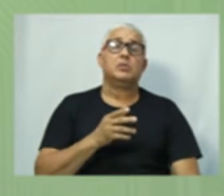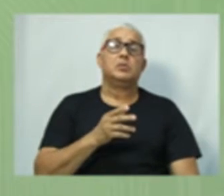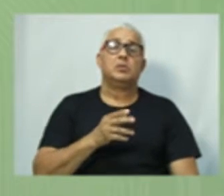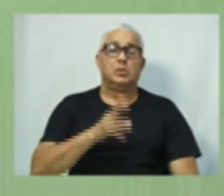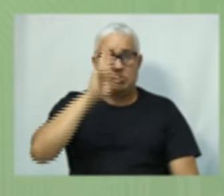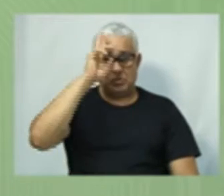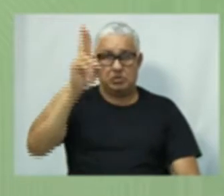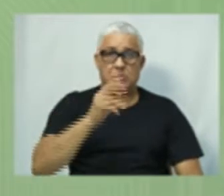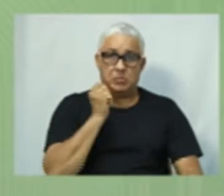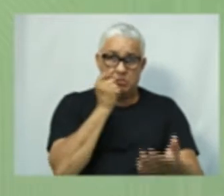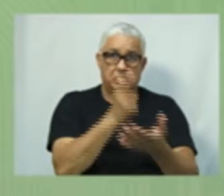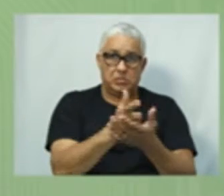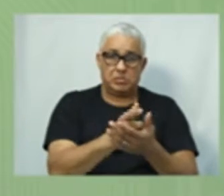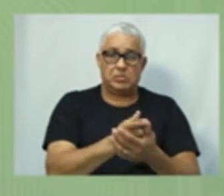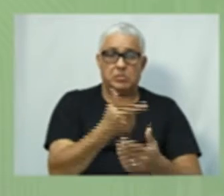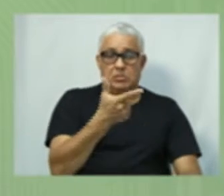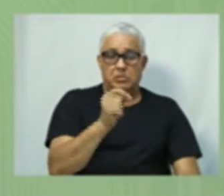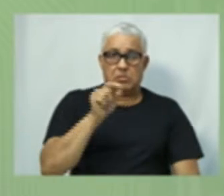sobre a folha?